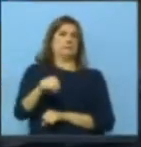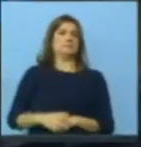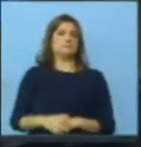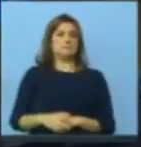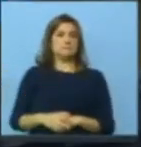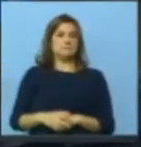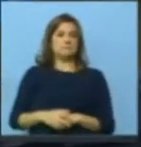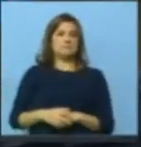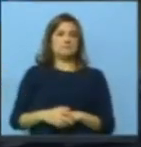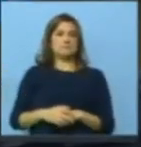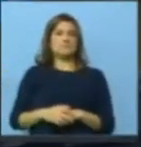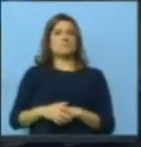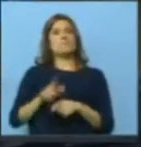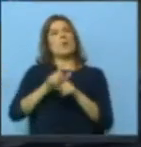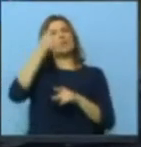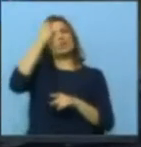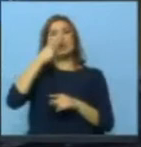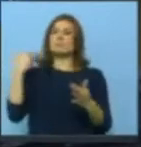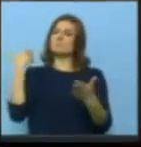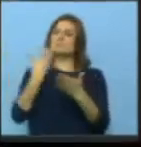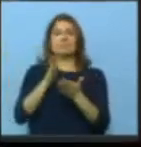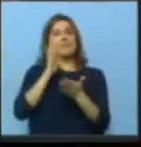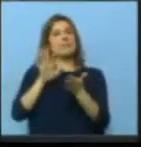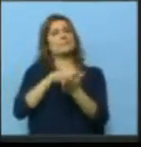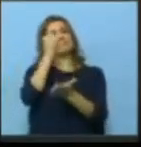it's something like the end of the story.